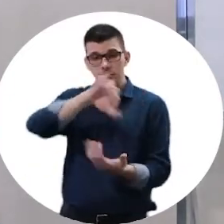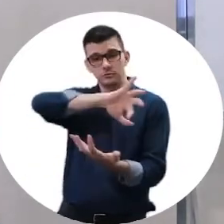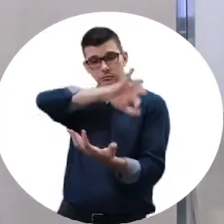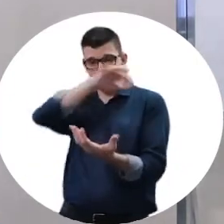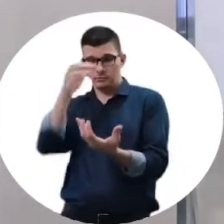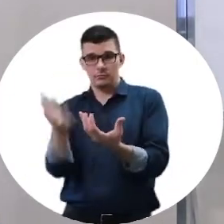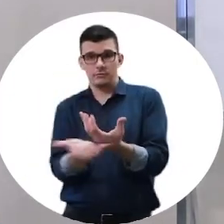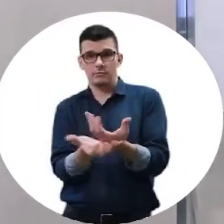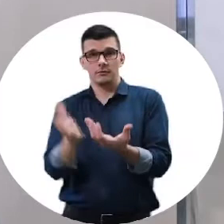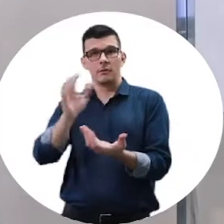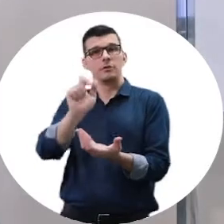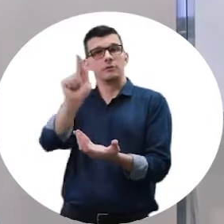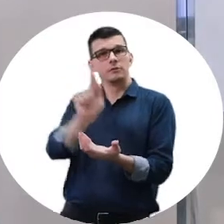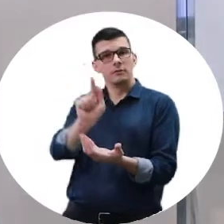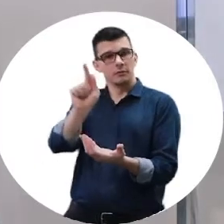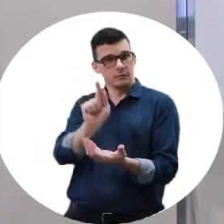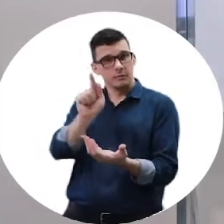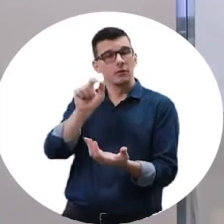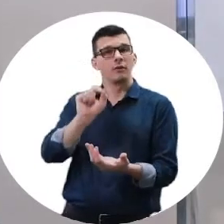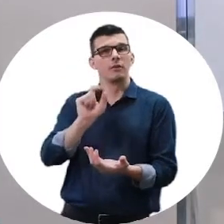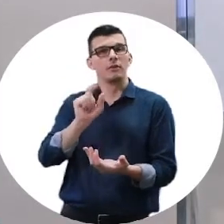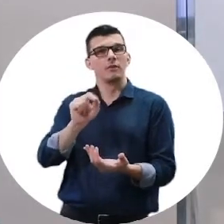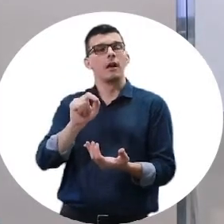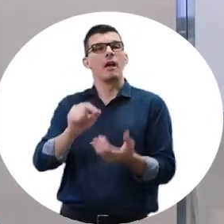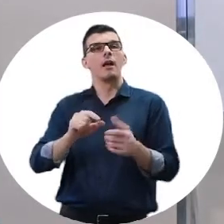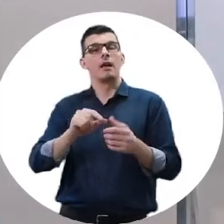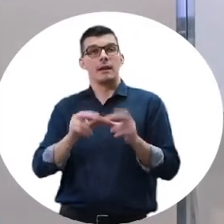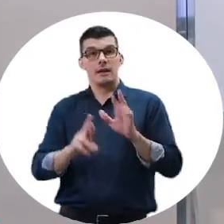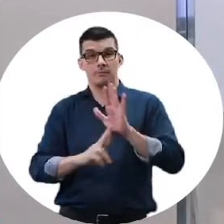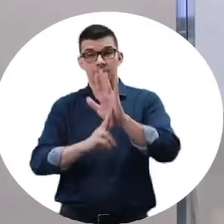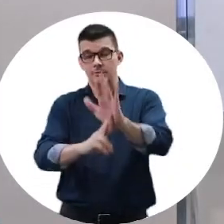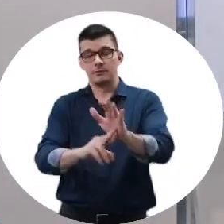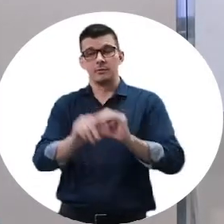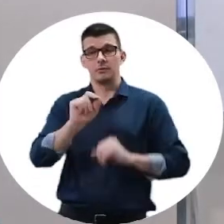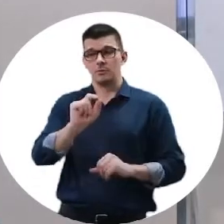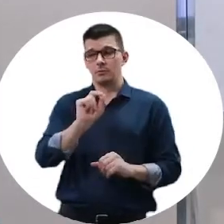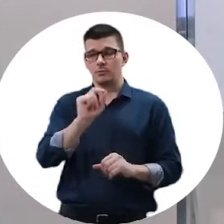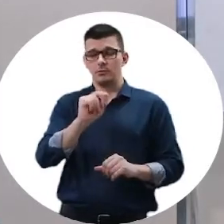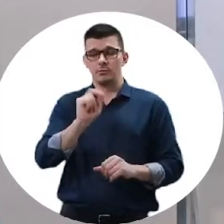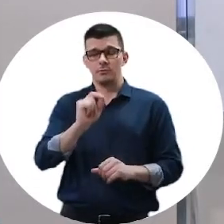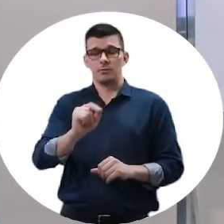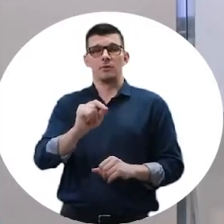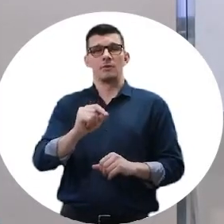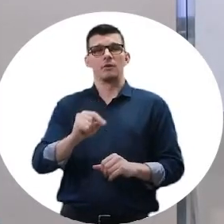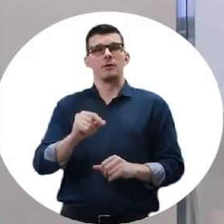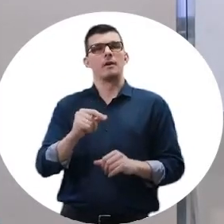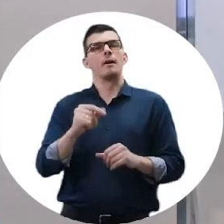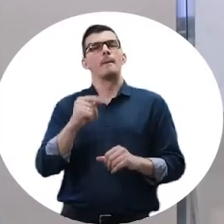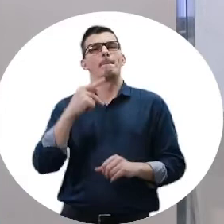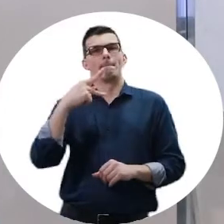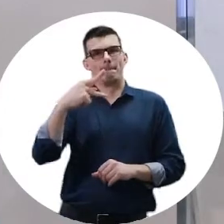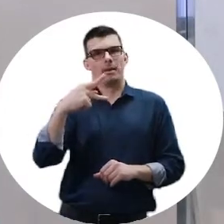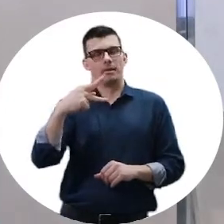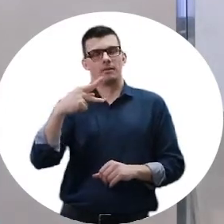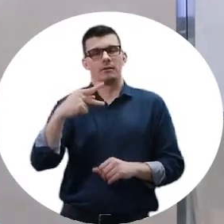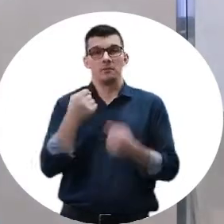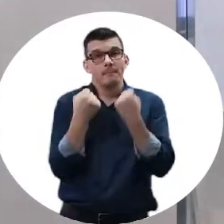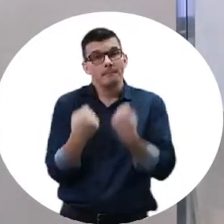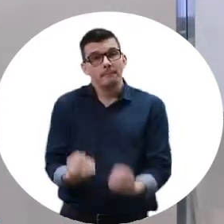Essa força gravitacional foi representada por P, que é chamada de força